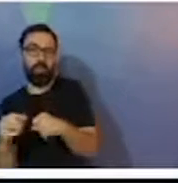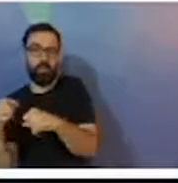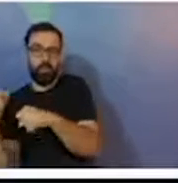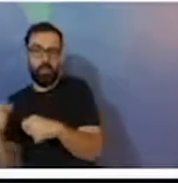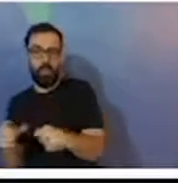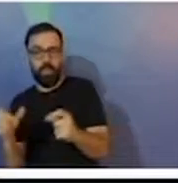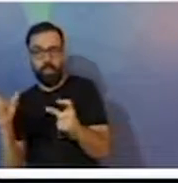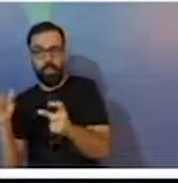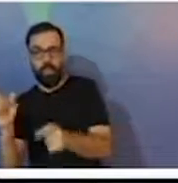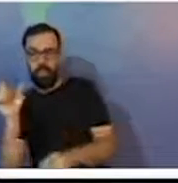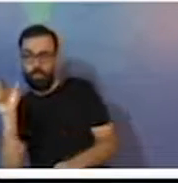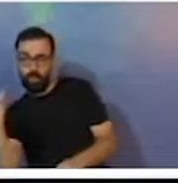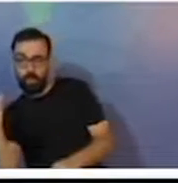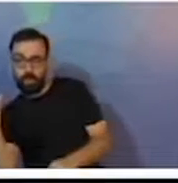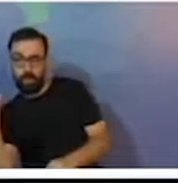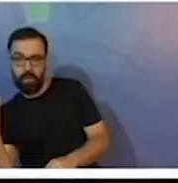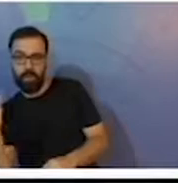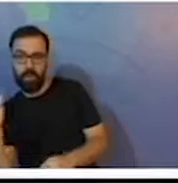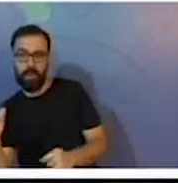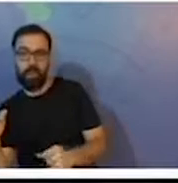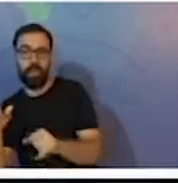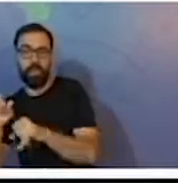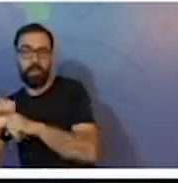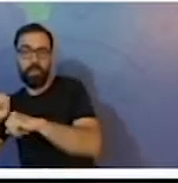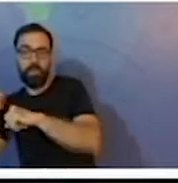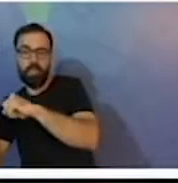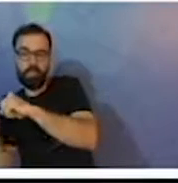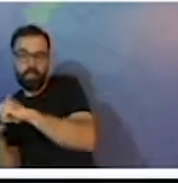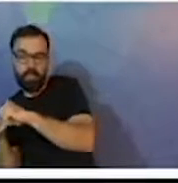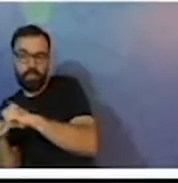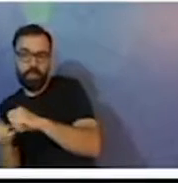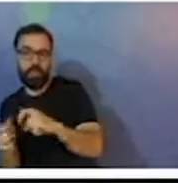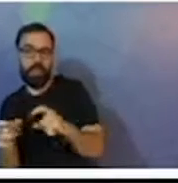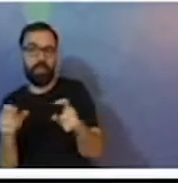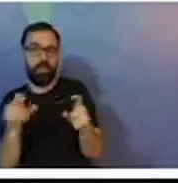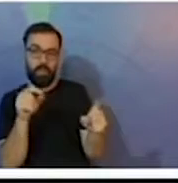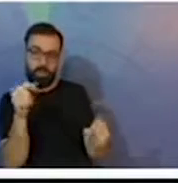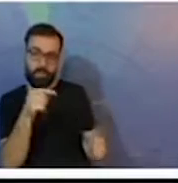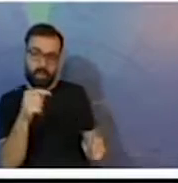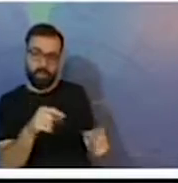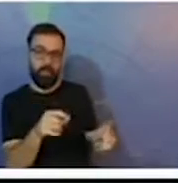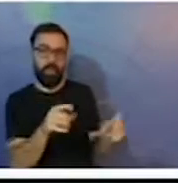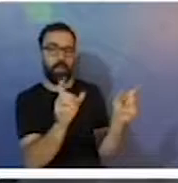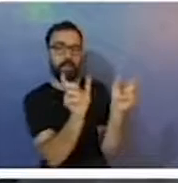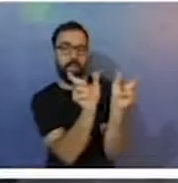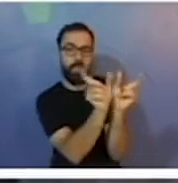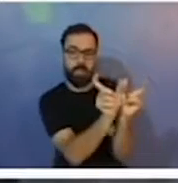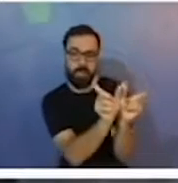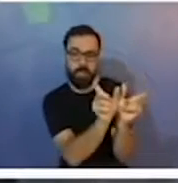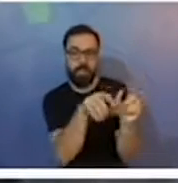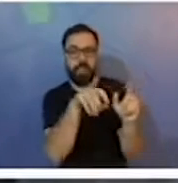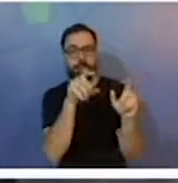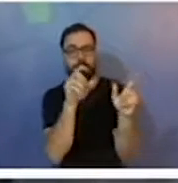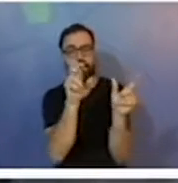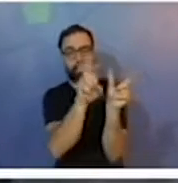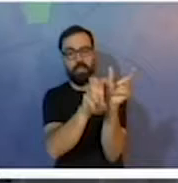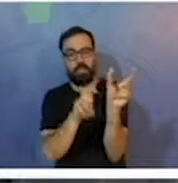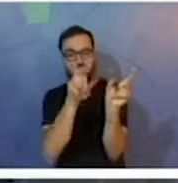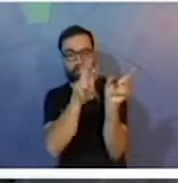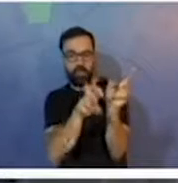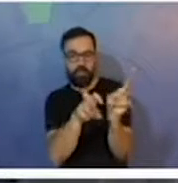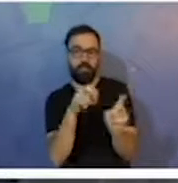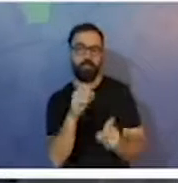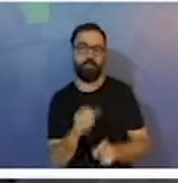seria apenas um advérbio para ele ter uma expressão eu É de mais de uma palavra Tá certo então